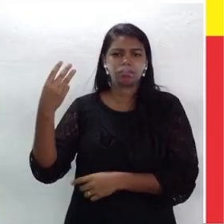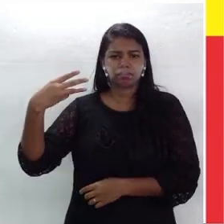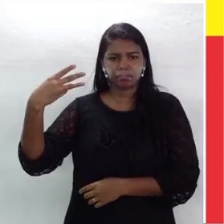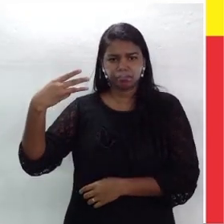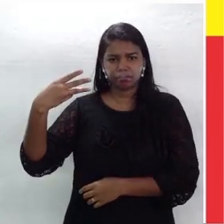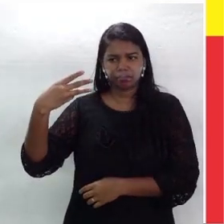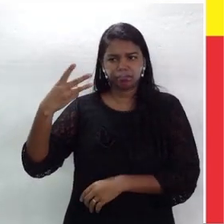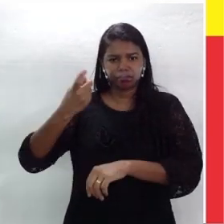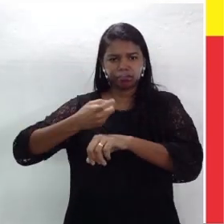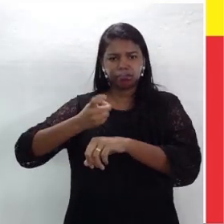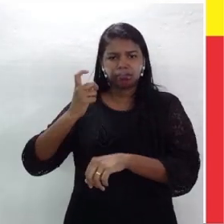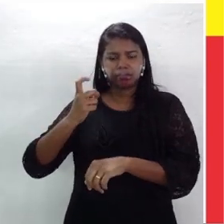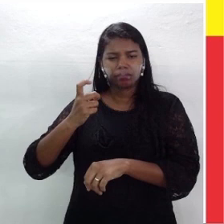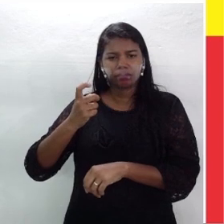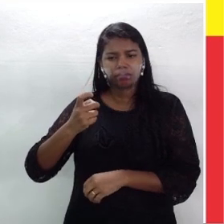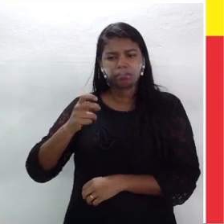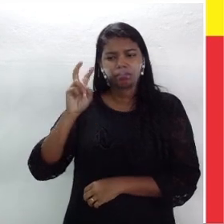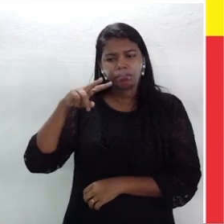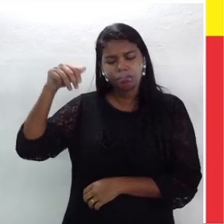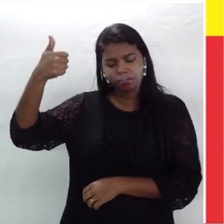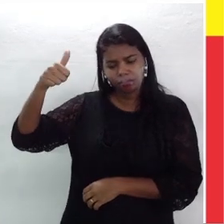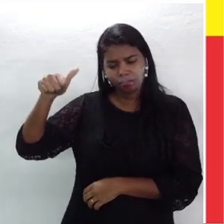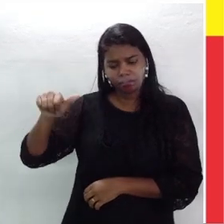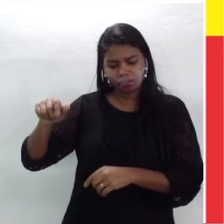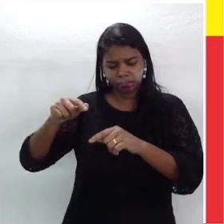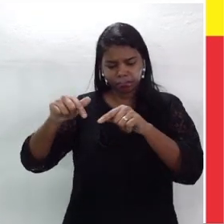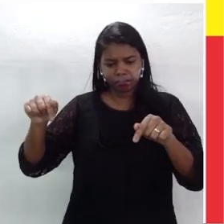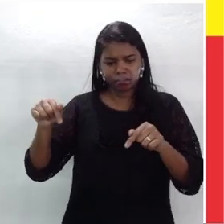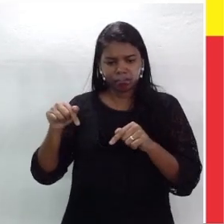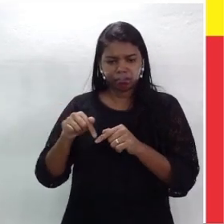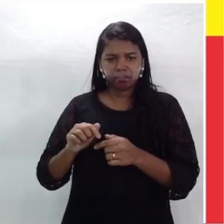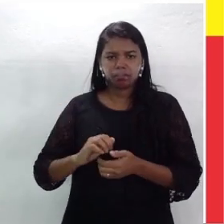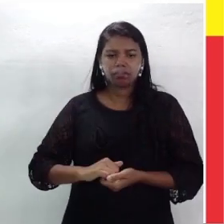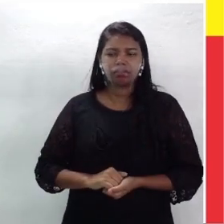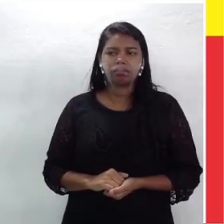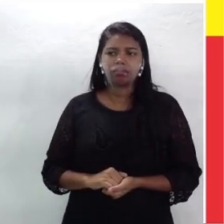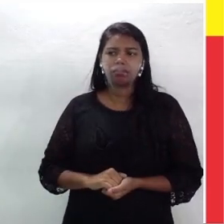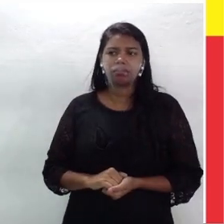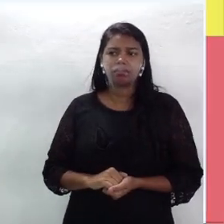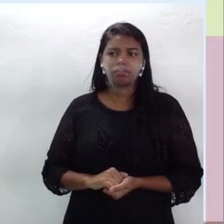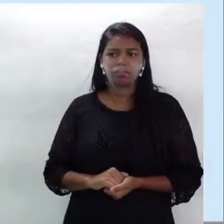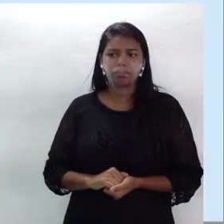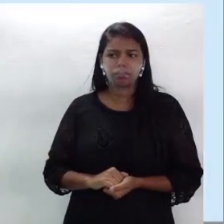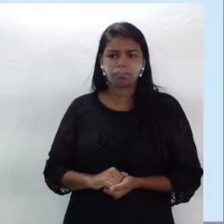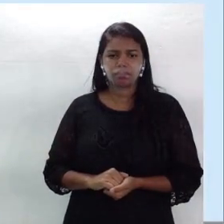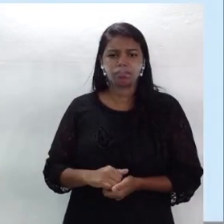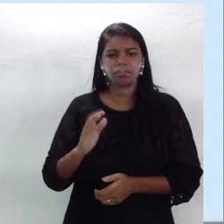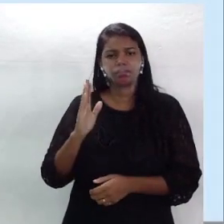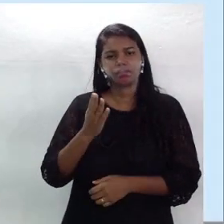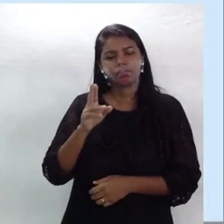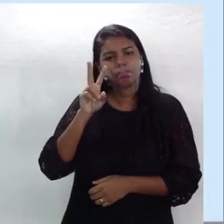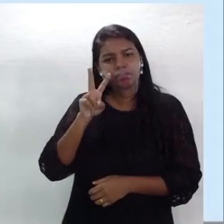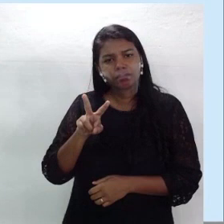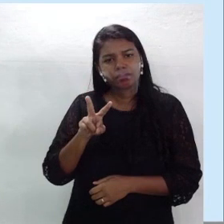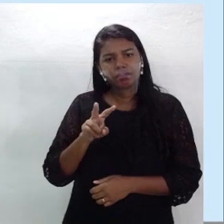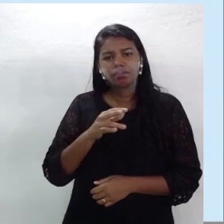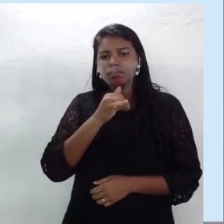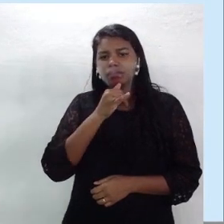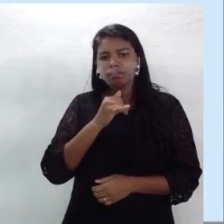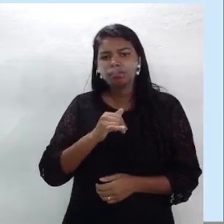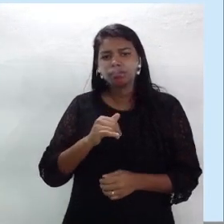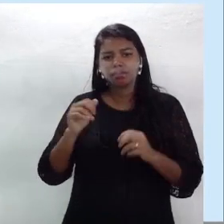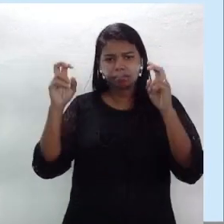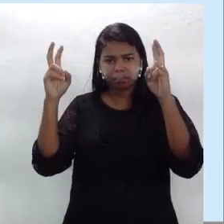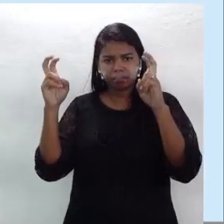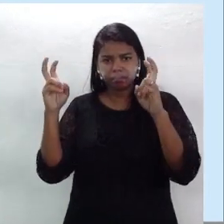do sólido, observando o seu formato. Então aí a gente já viu, nesse